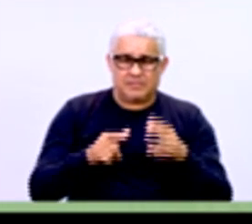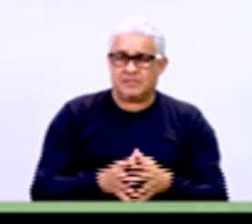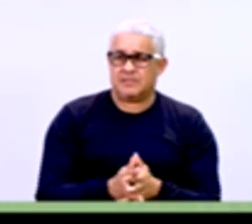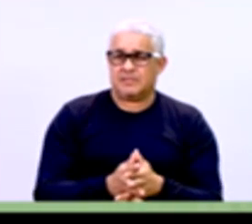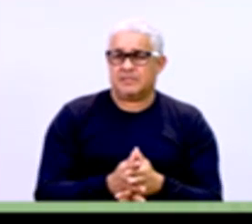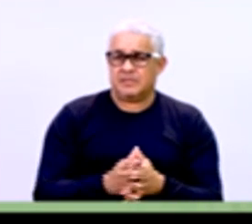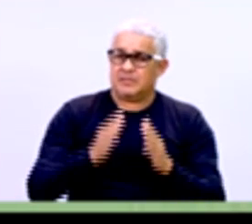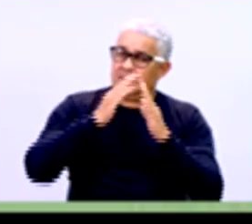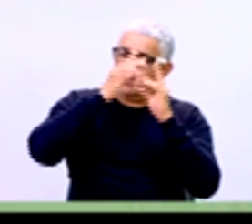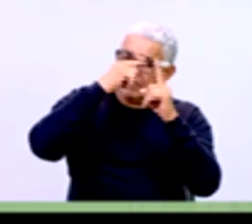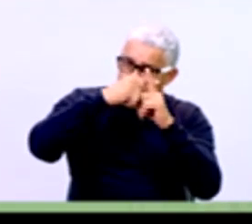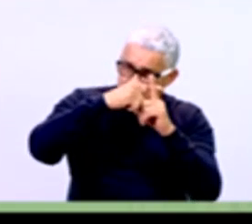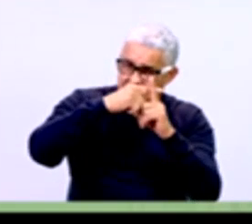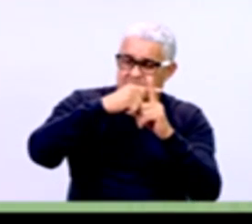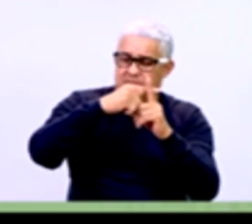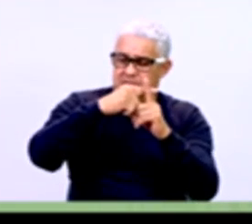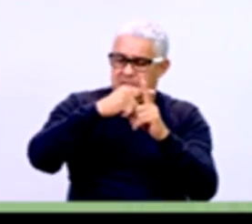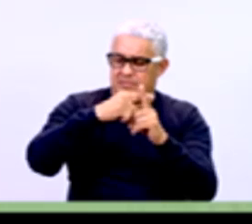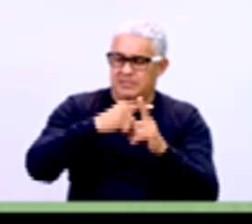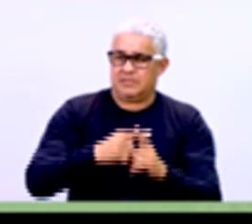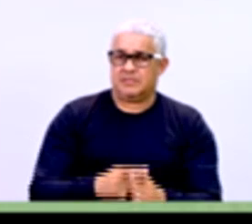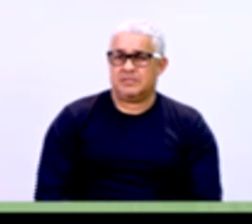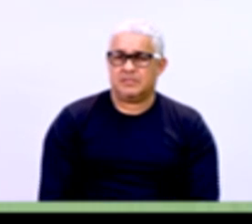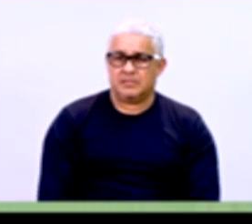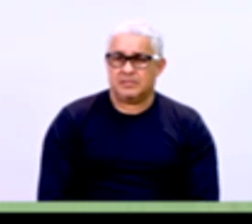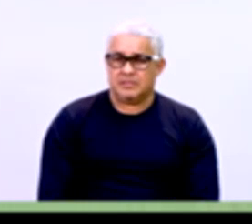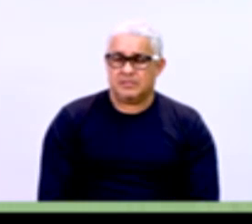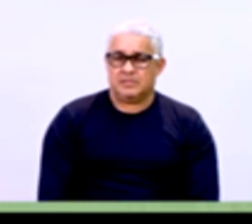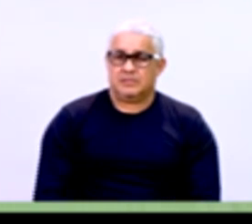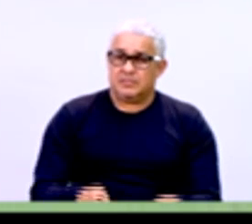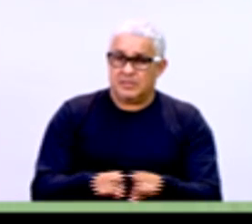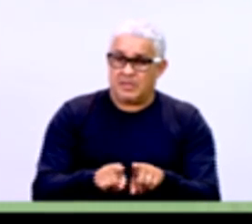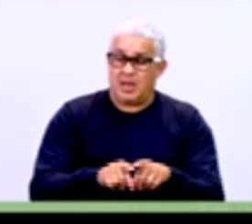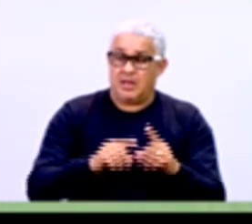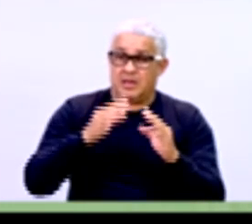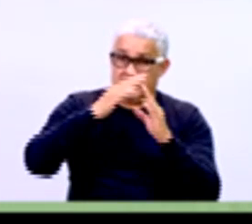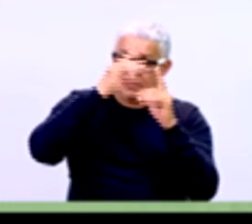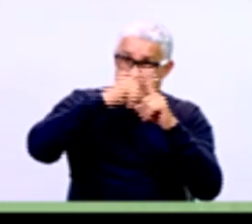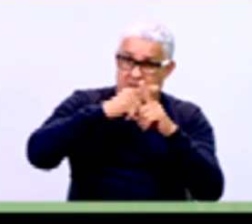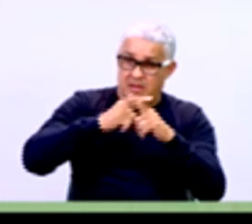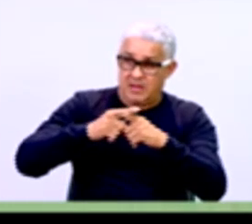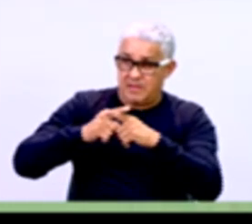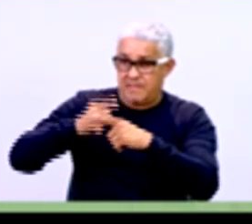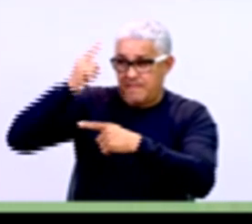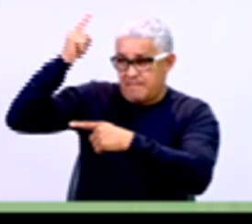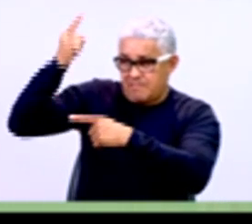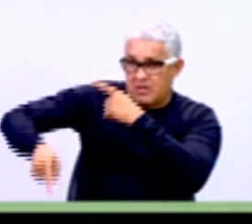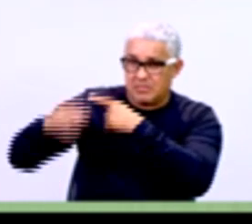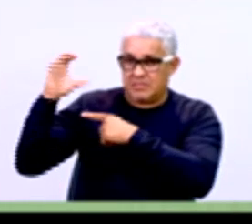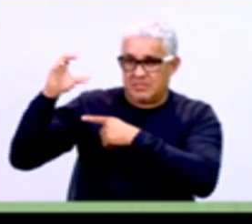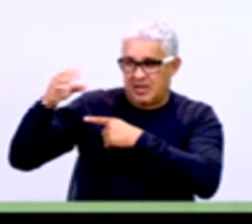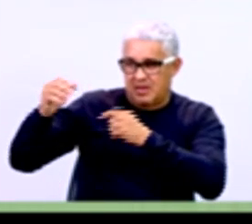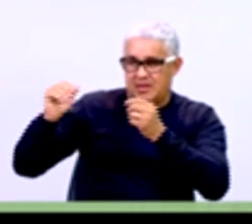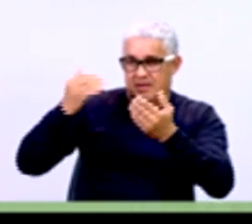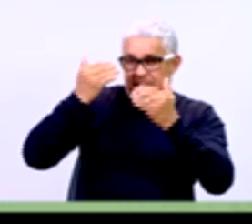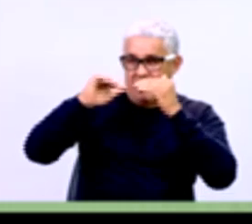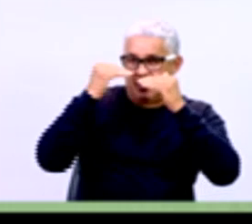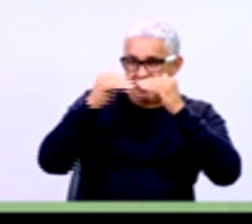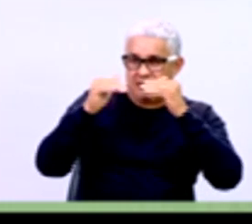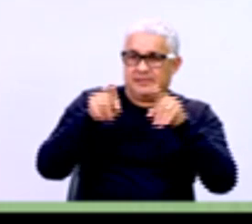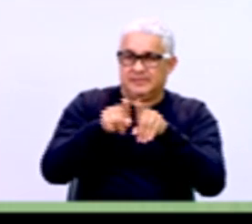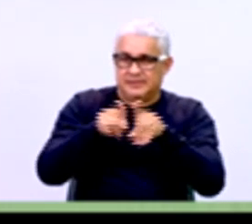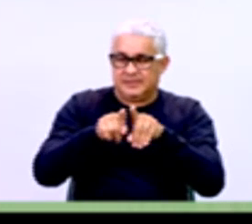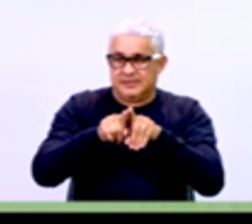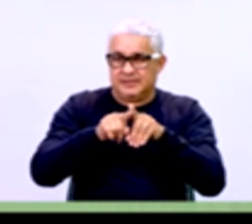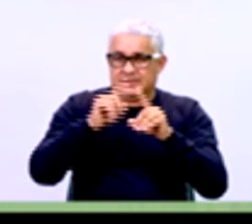à igreja, não é? A igreja que podava em alguns momentos a ciência se desenvolver, ela passa então a ter um